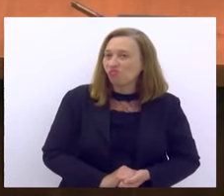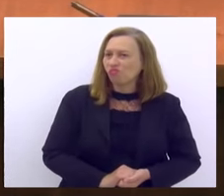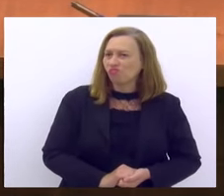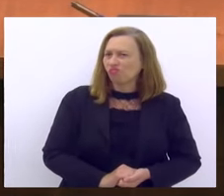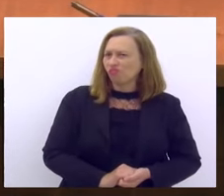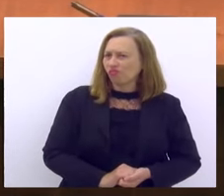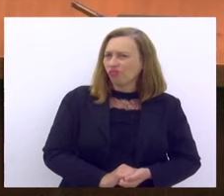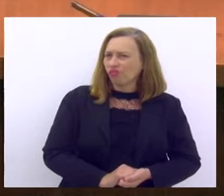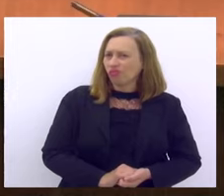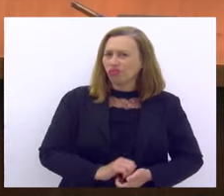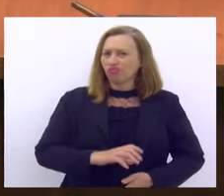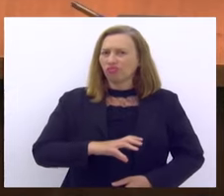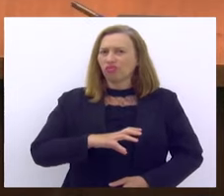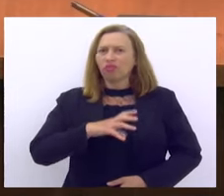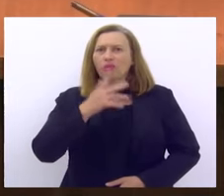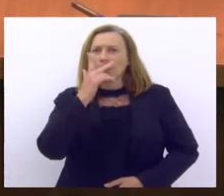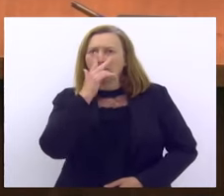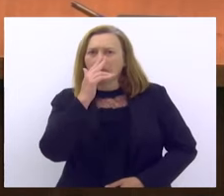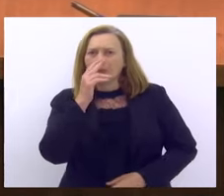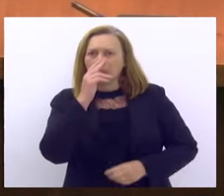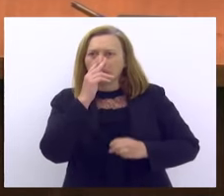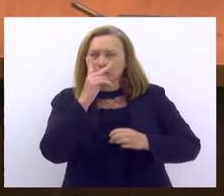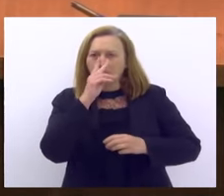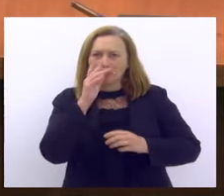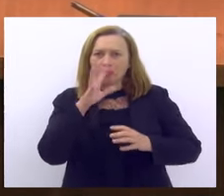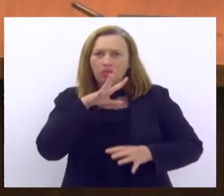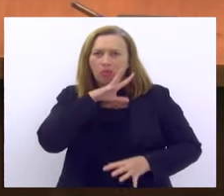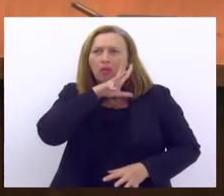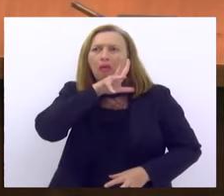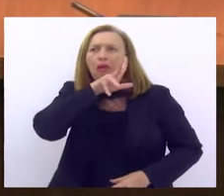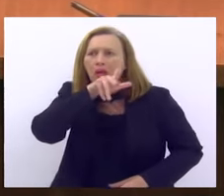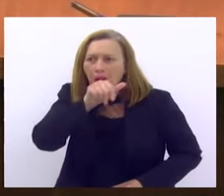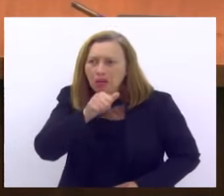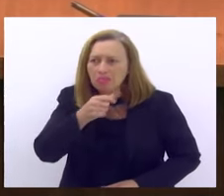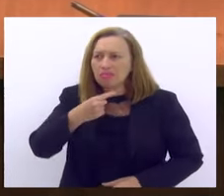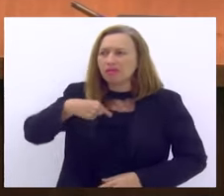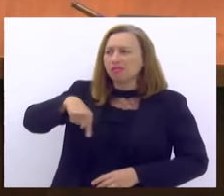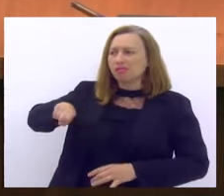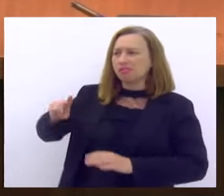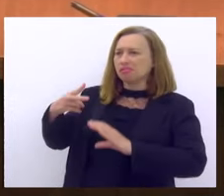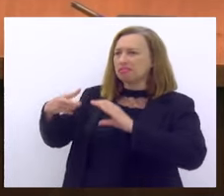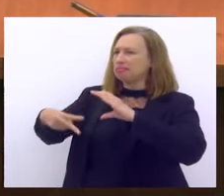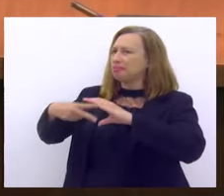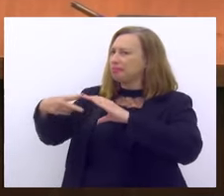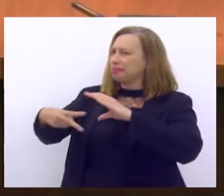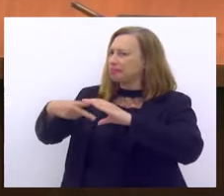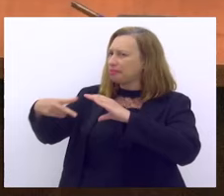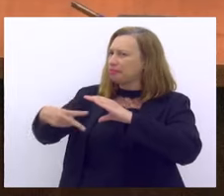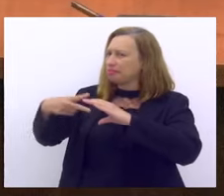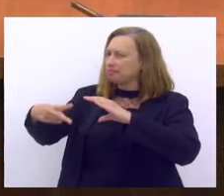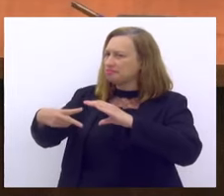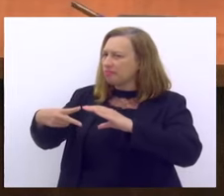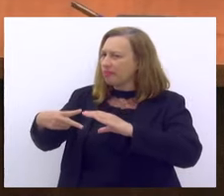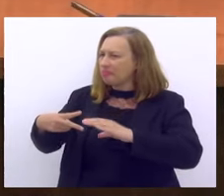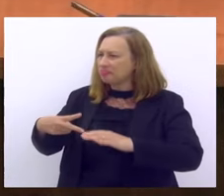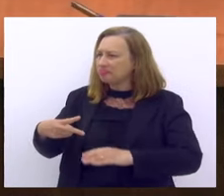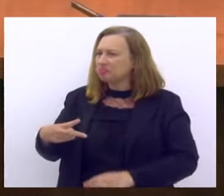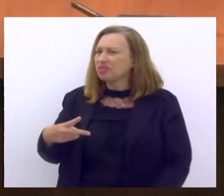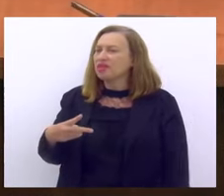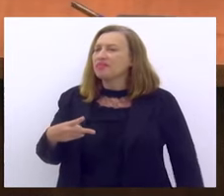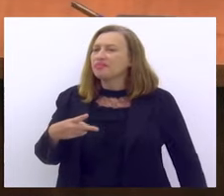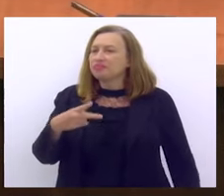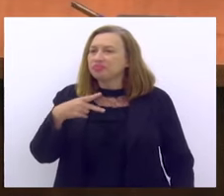valente como um leão, mas na hora de ir à Câmara Municipal botar o dedo na cara do secretário